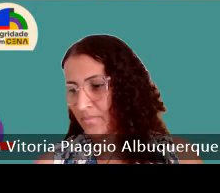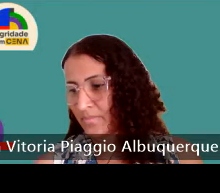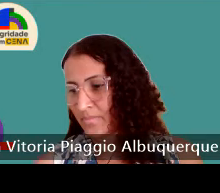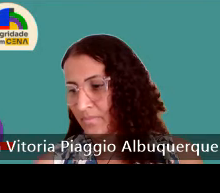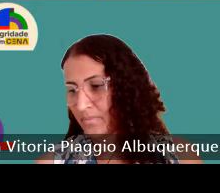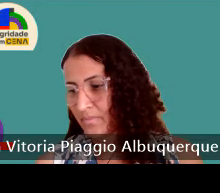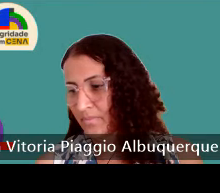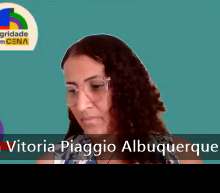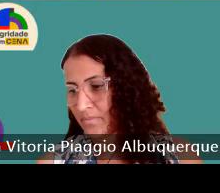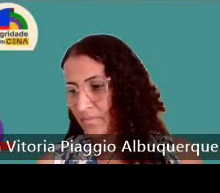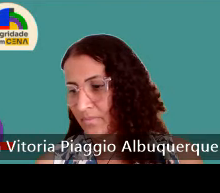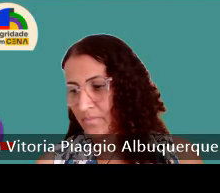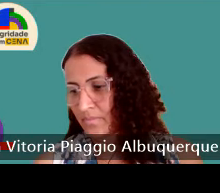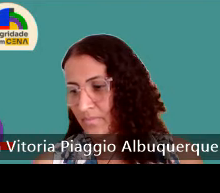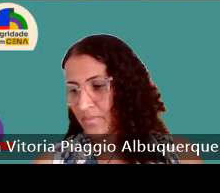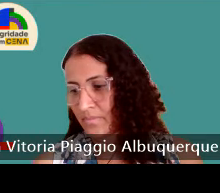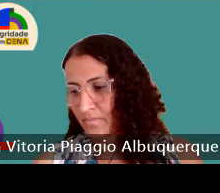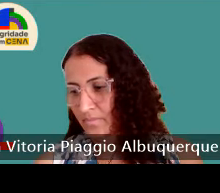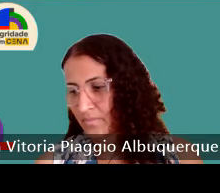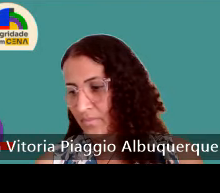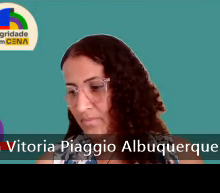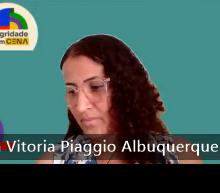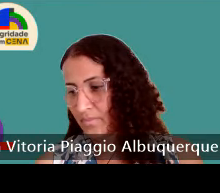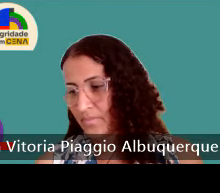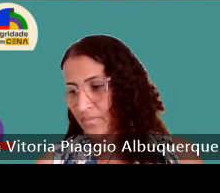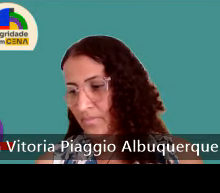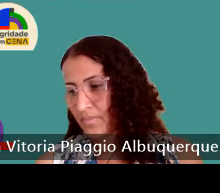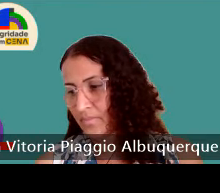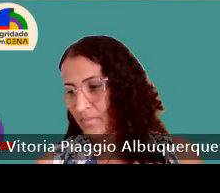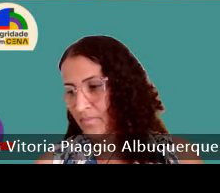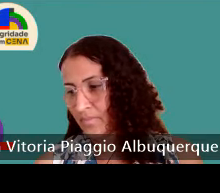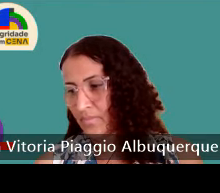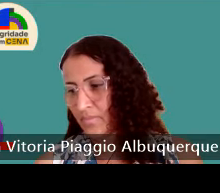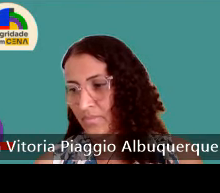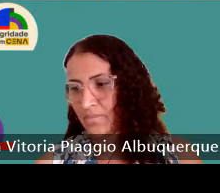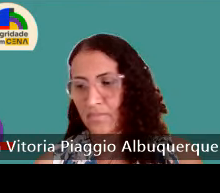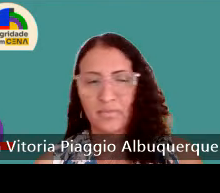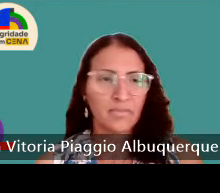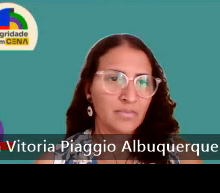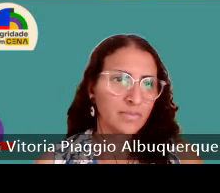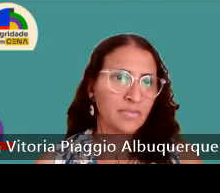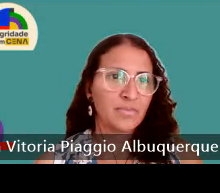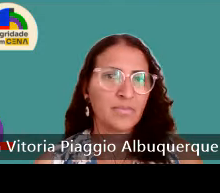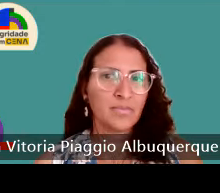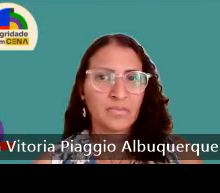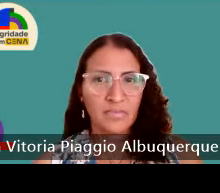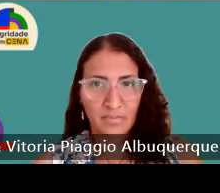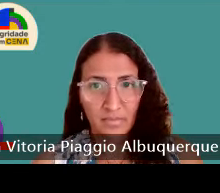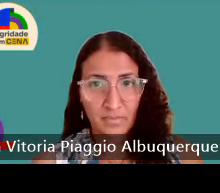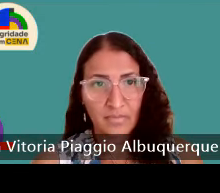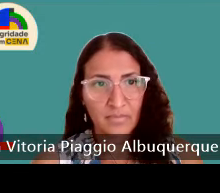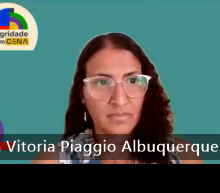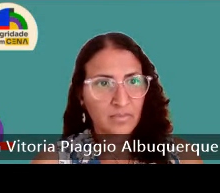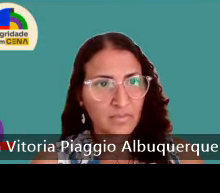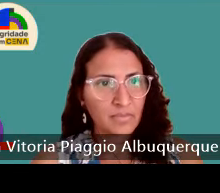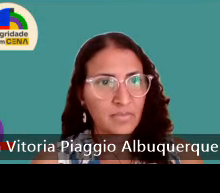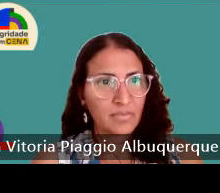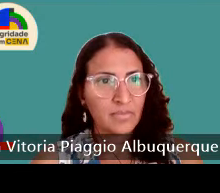nem de tomar decisão e nem de sustentar essas decisões caso venham a ser questionadas e tem uma questão que é